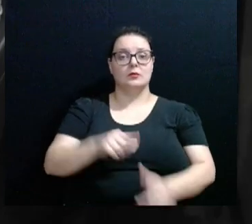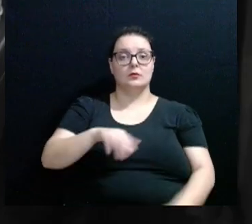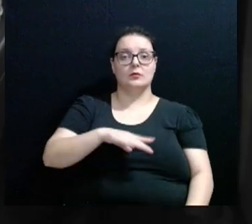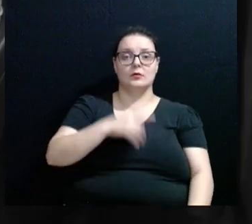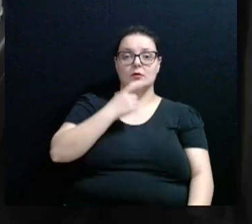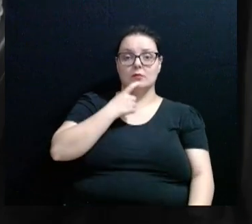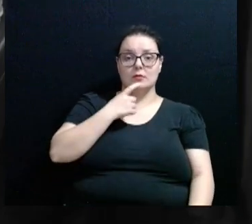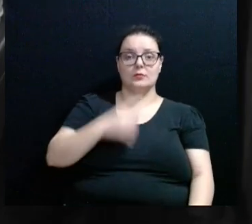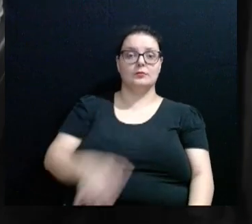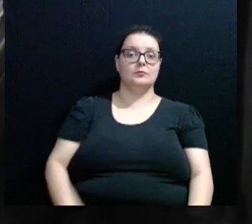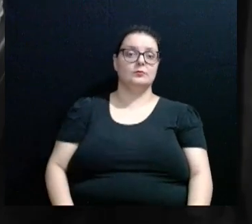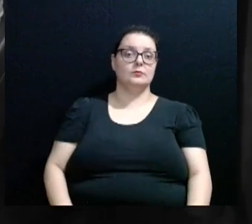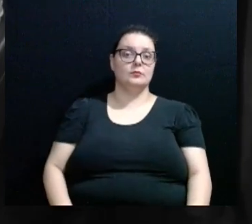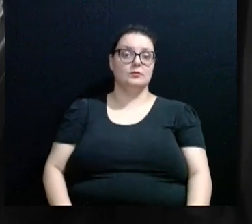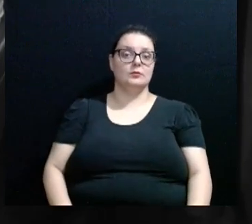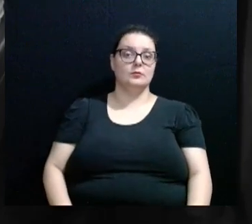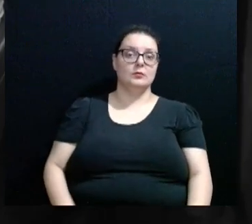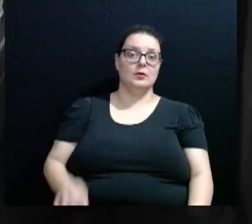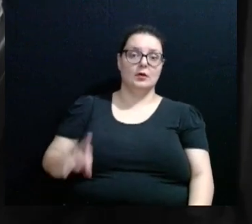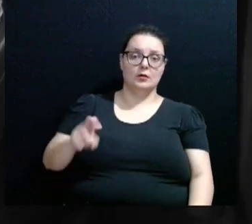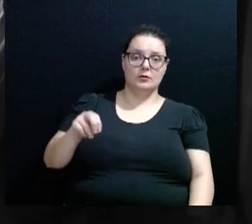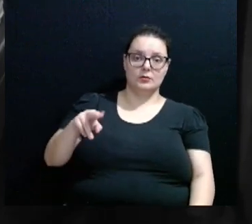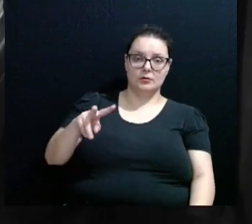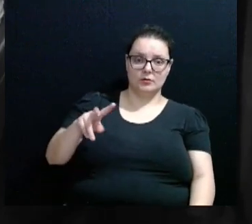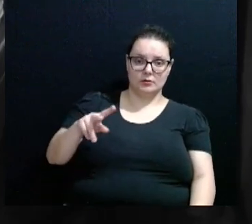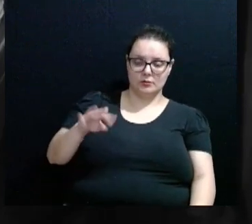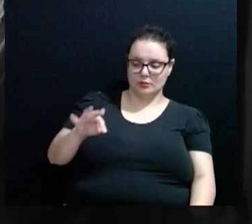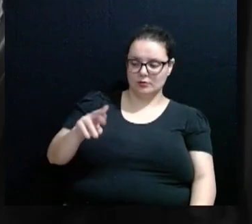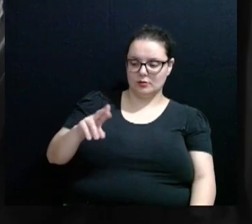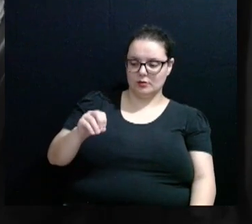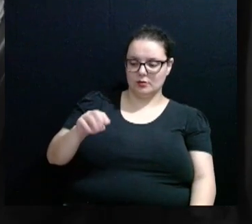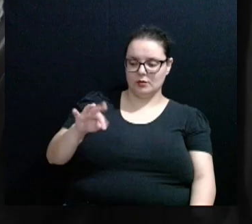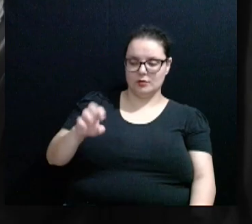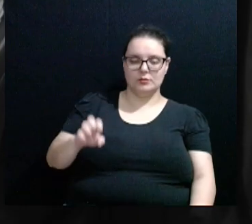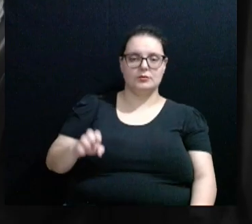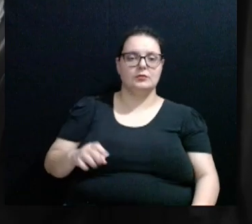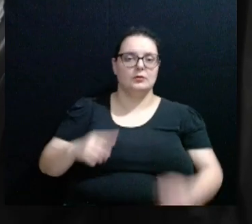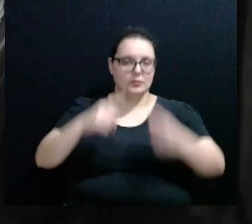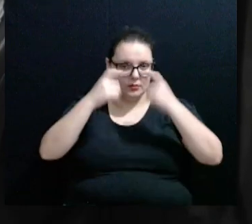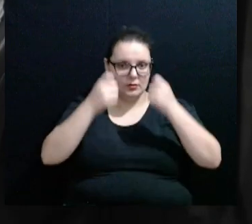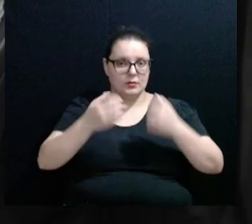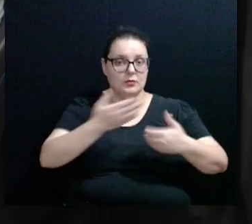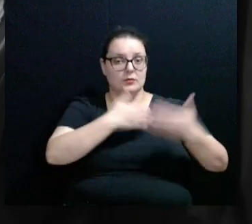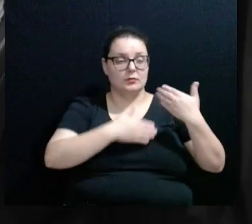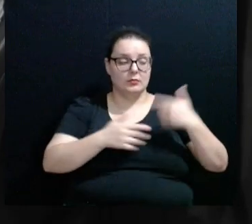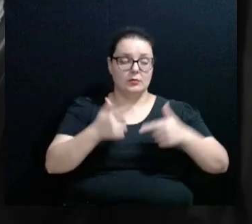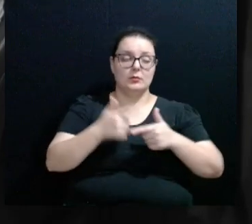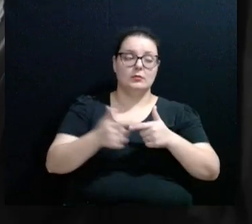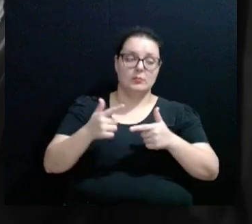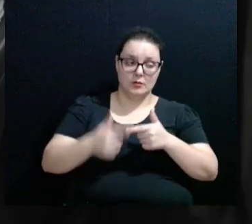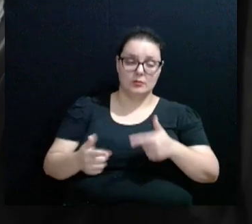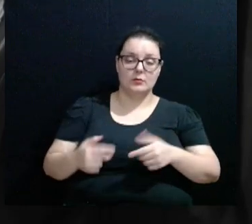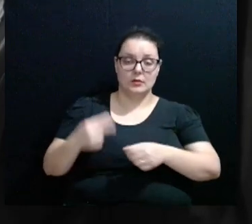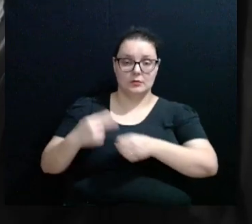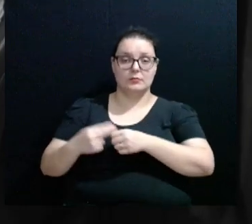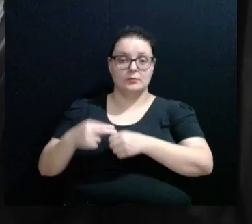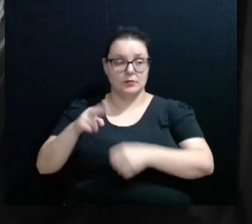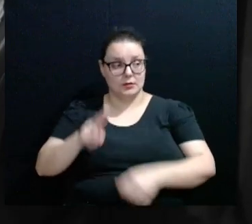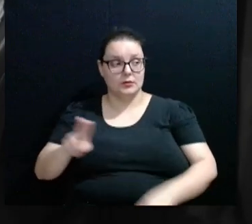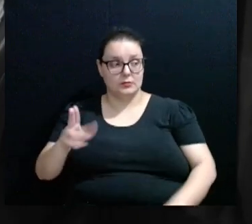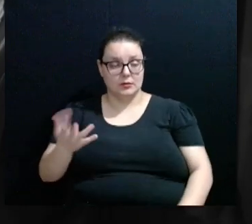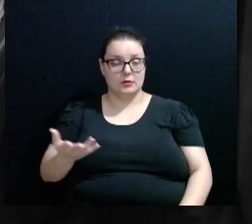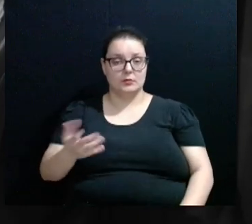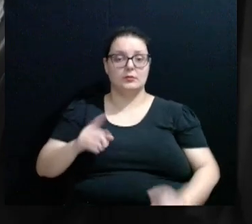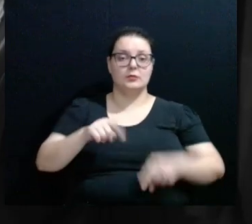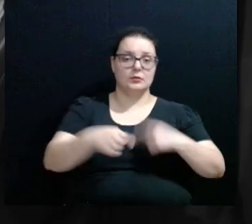combate ao trote violento naquele período em que nós tivemos alguns problemas em universidades. Também me fala de como foi isso, inclusive